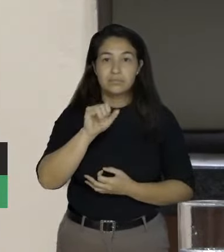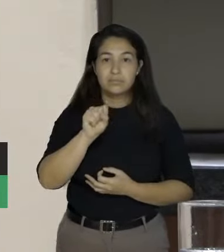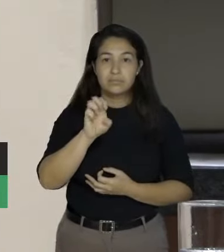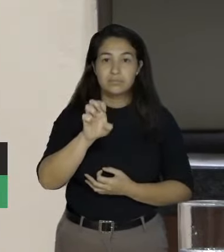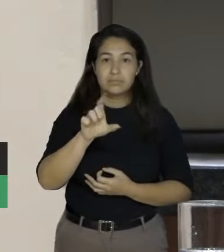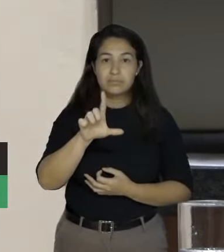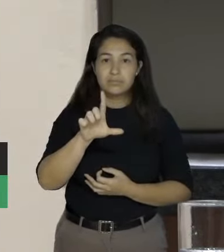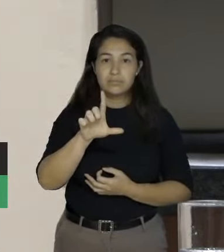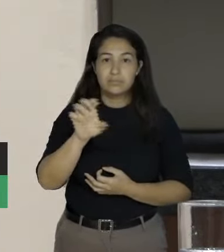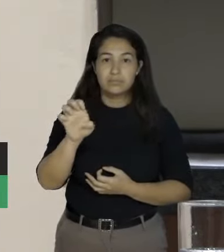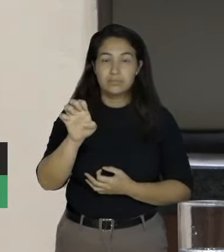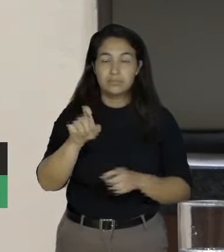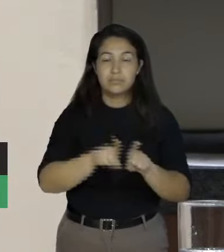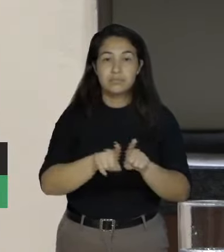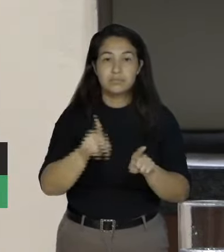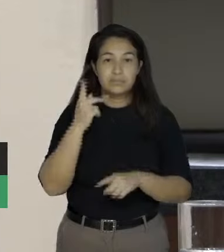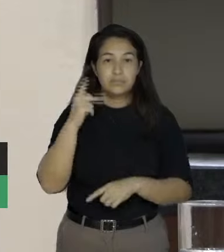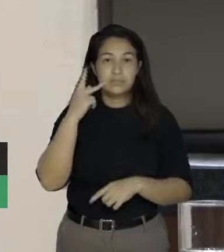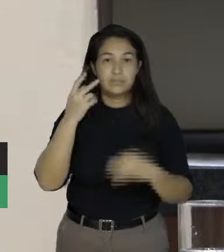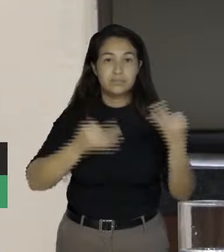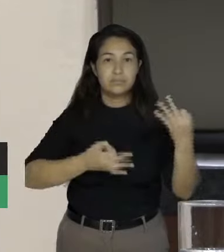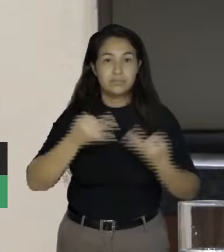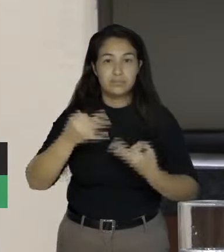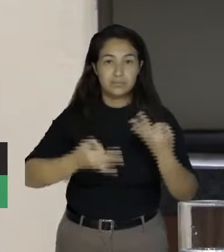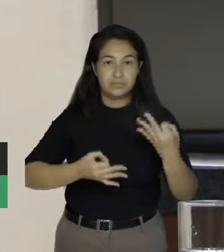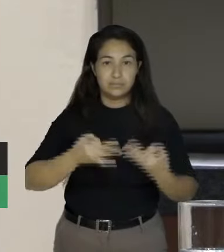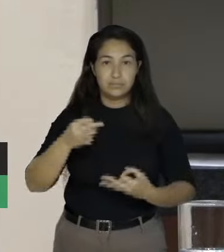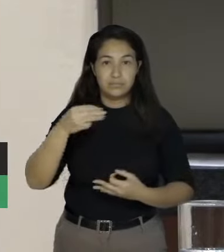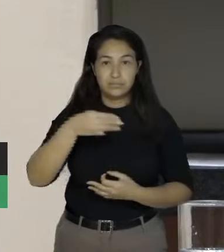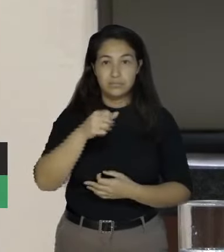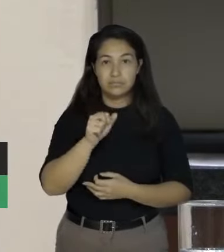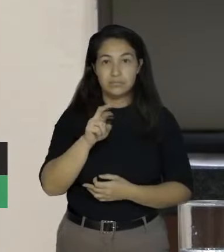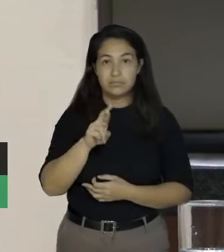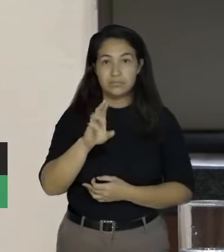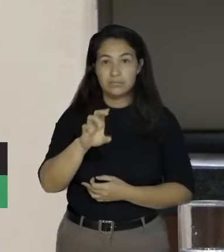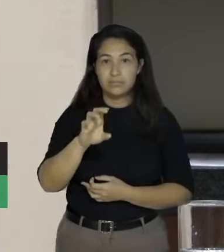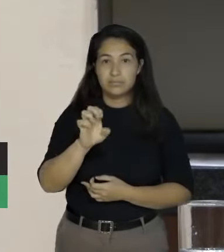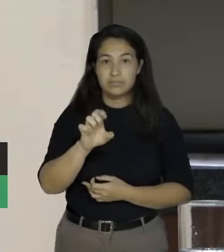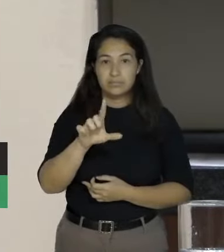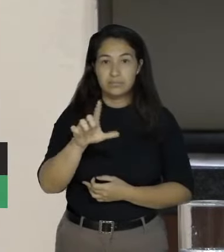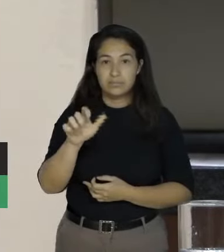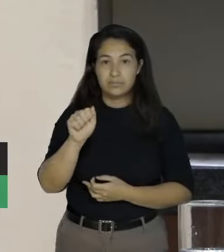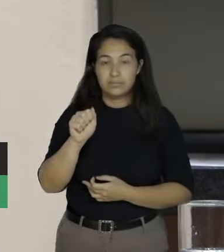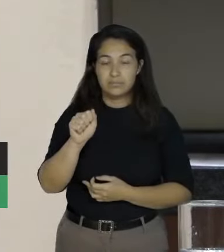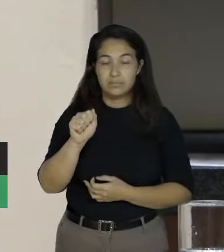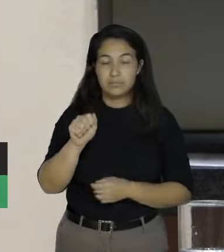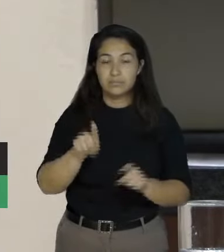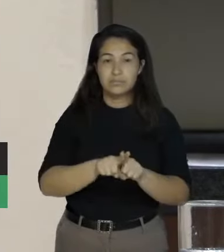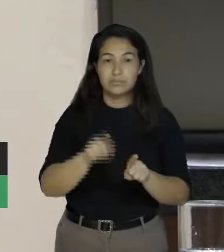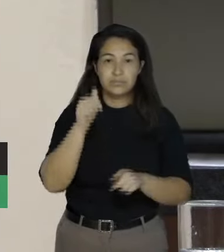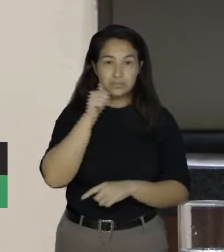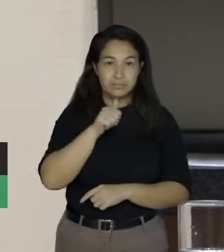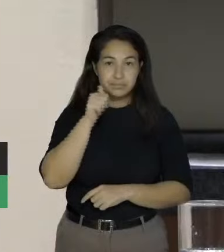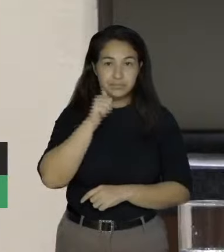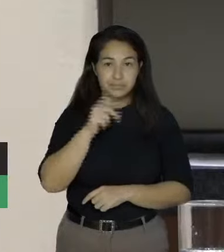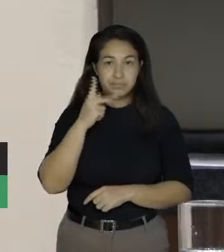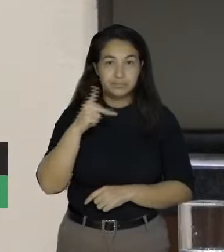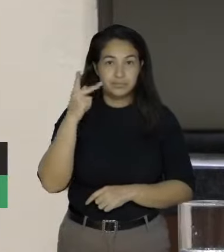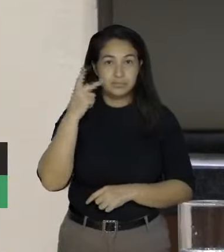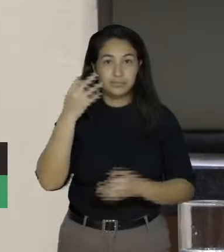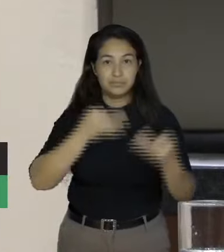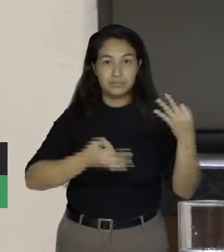excelentíssima senhora promotora de Justiça Doutora Marcela ou sem Oliveira excelentíssima senhora promotora de